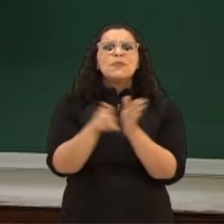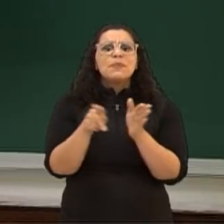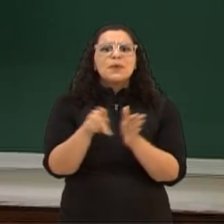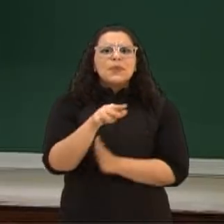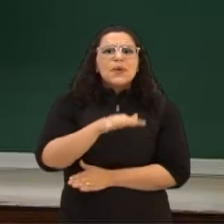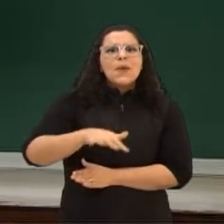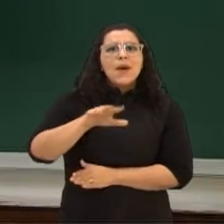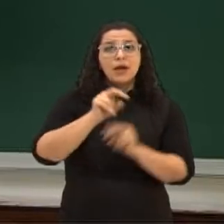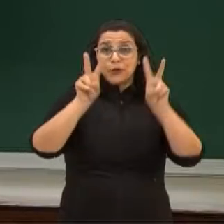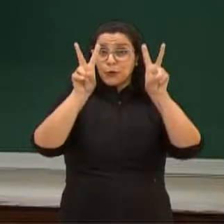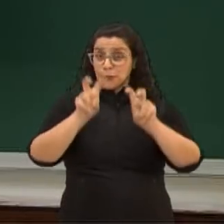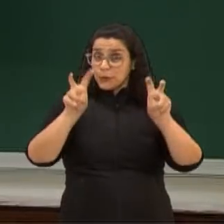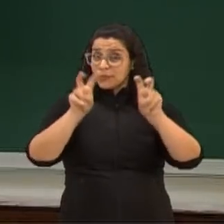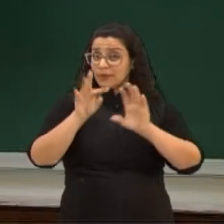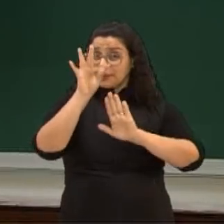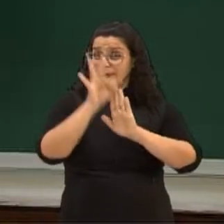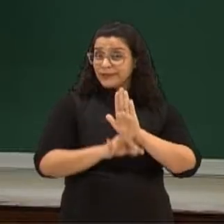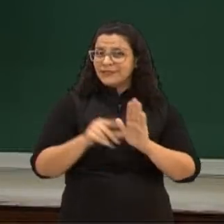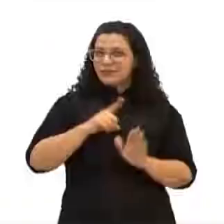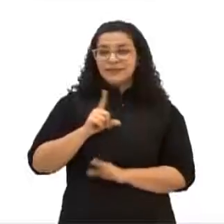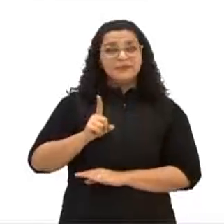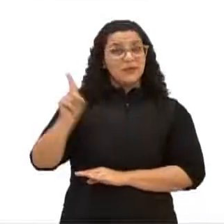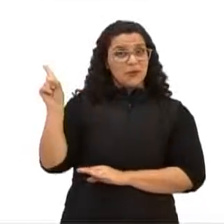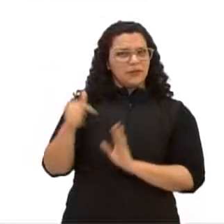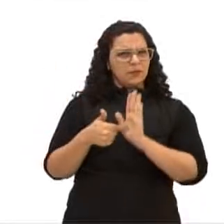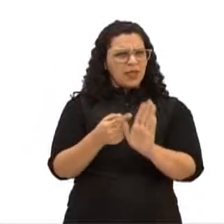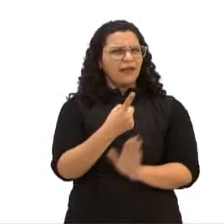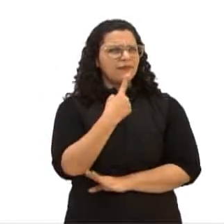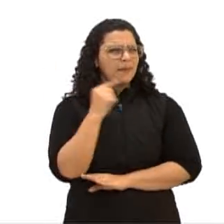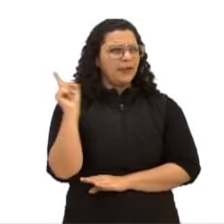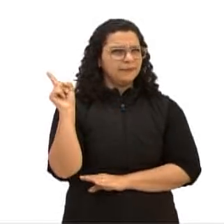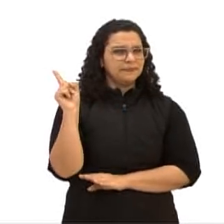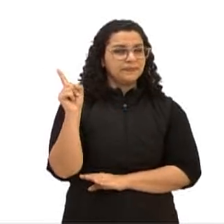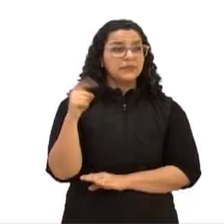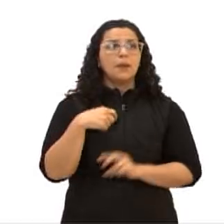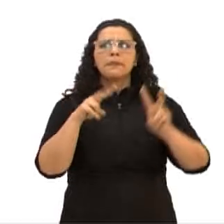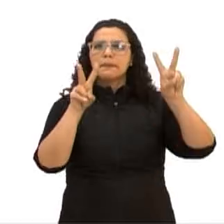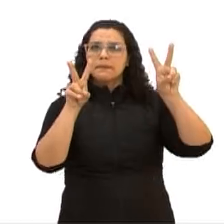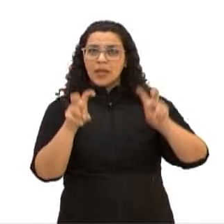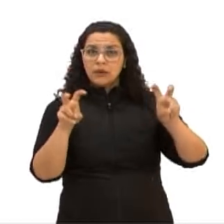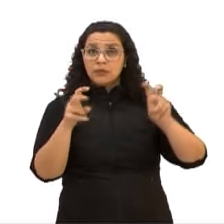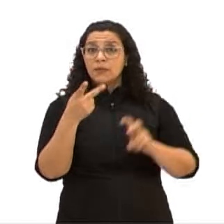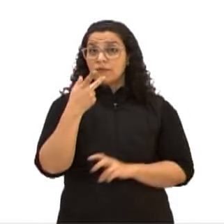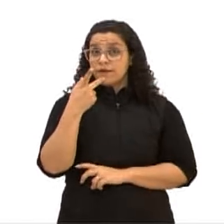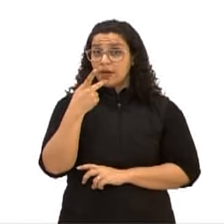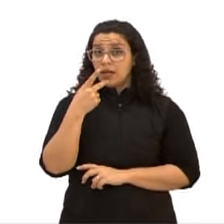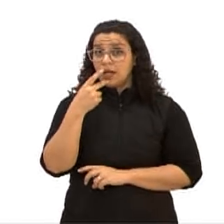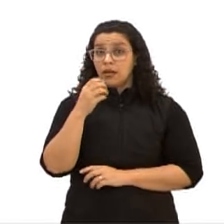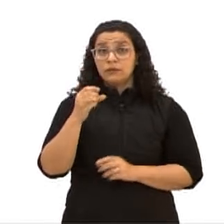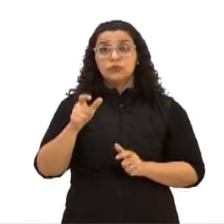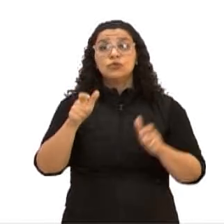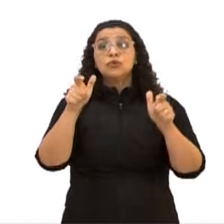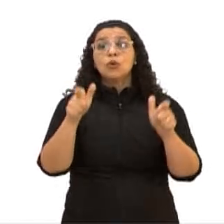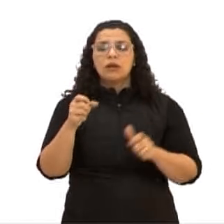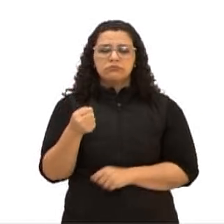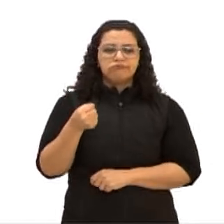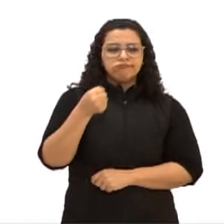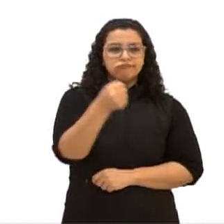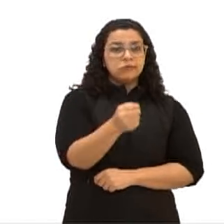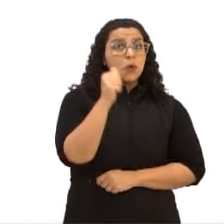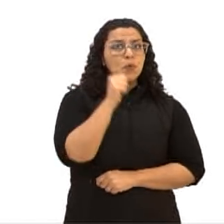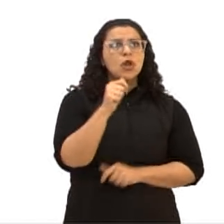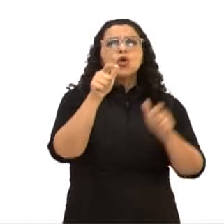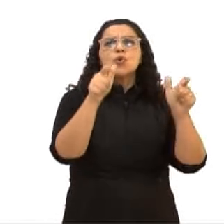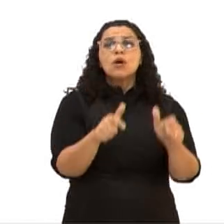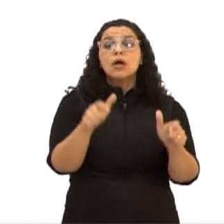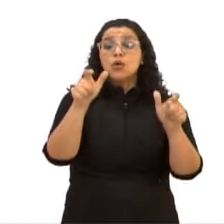seria o tema abordado? Olha o que eu trouxe para vocês. Pelo título, então, qual é o título? Botem as mulheres no